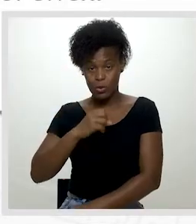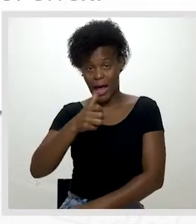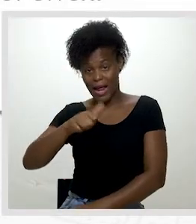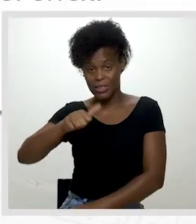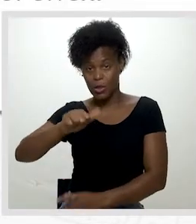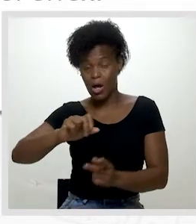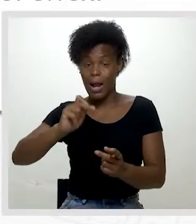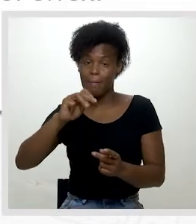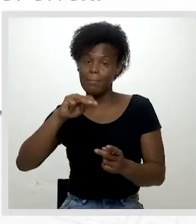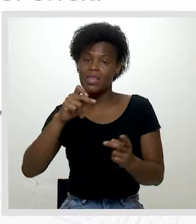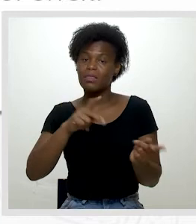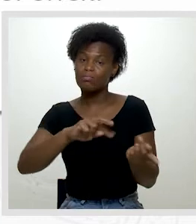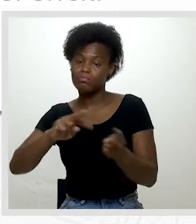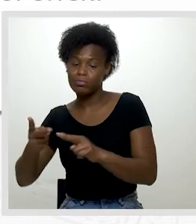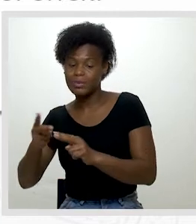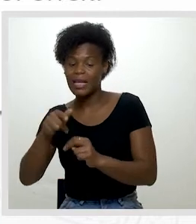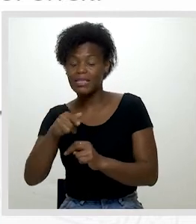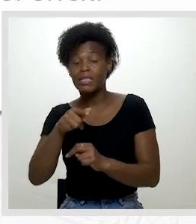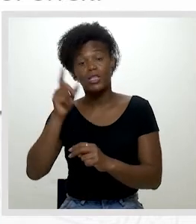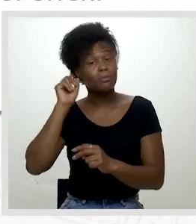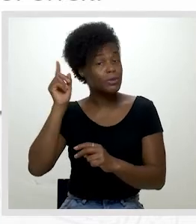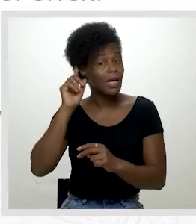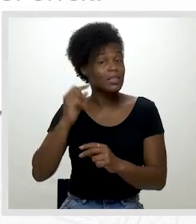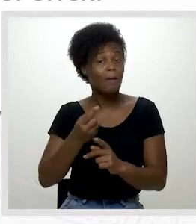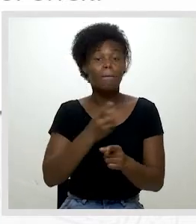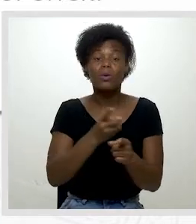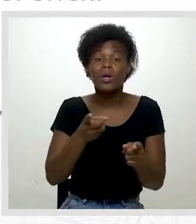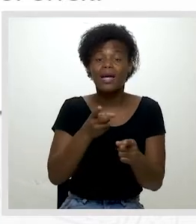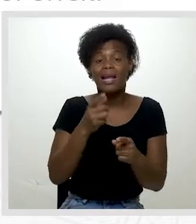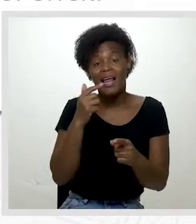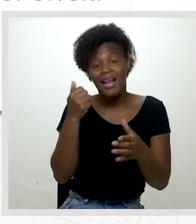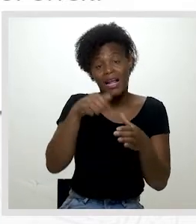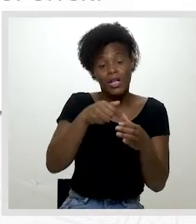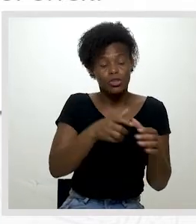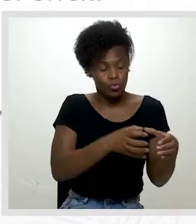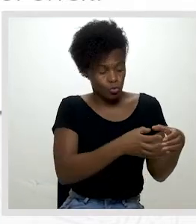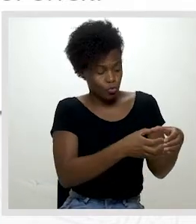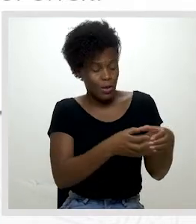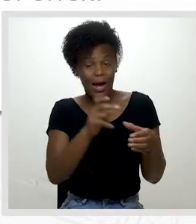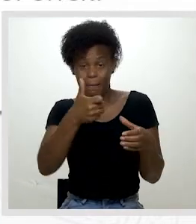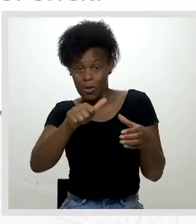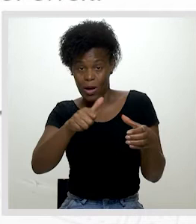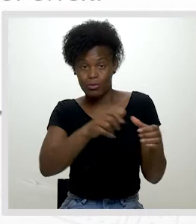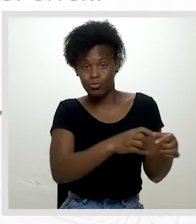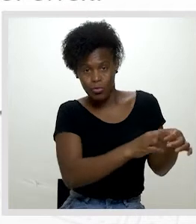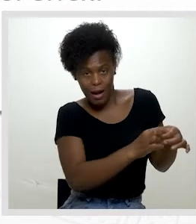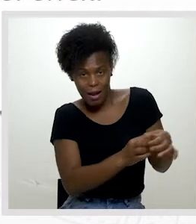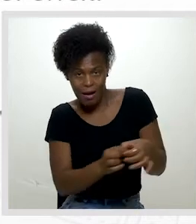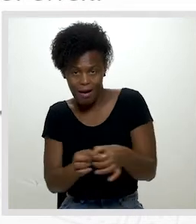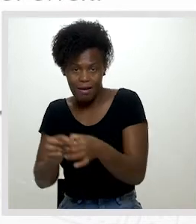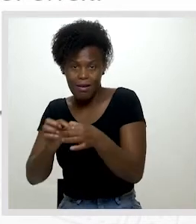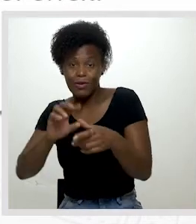RNA de transferência, eles são muito importantes porque são eles que carregam consigo os aminoácidos que irão formar agora